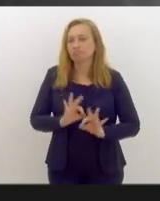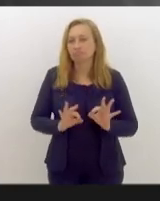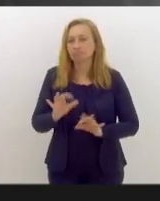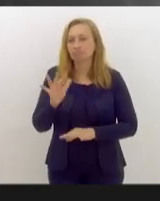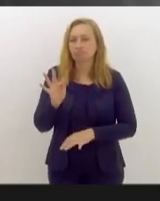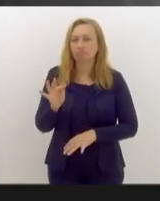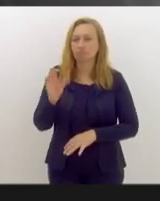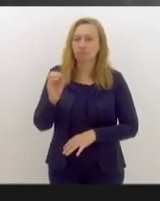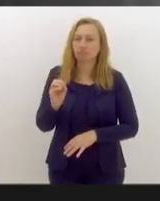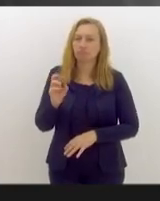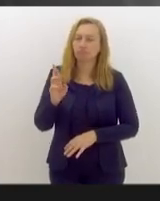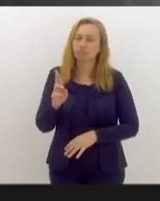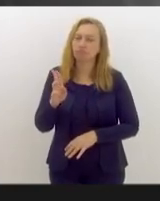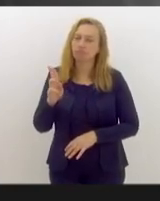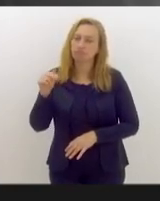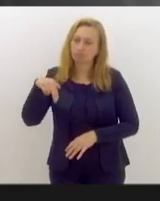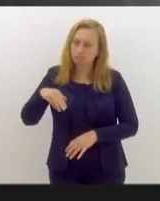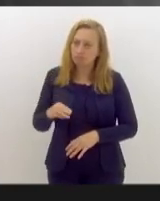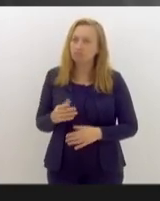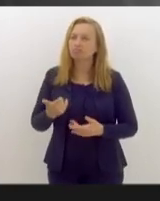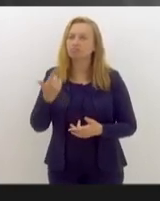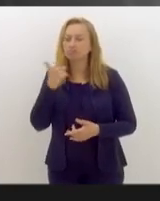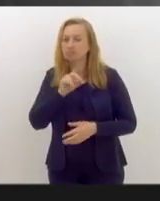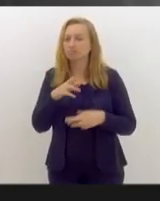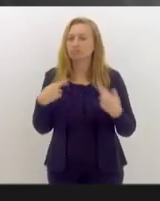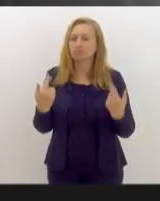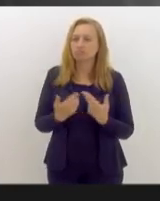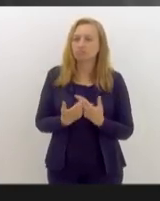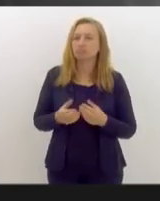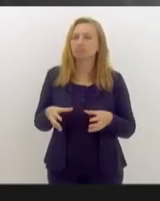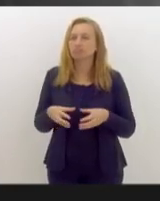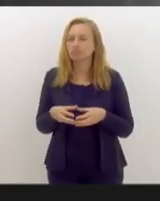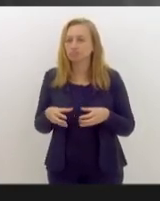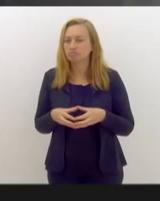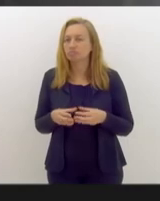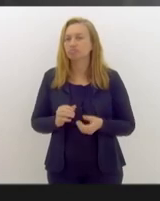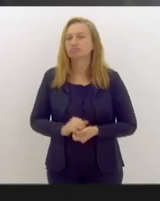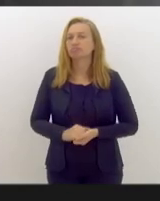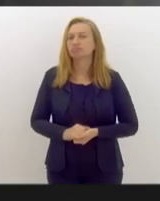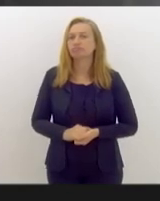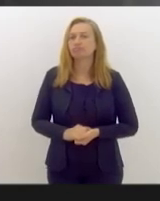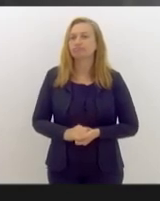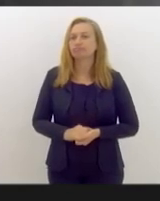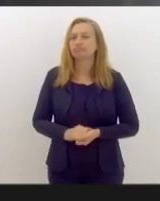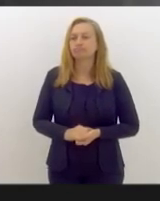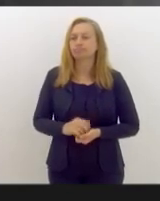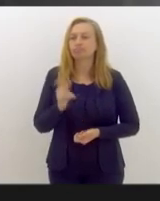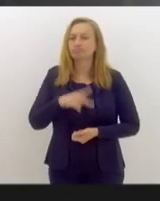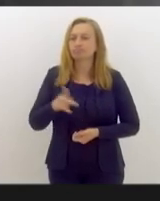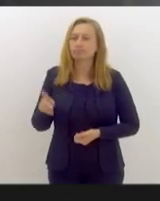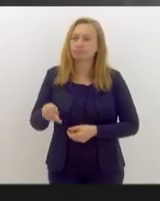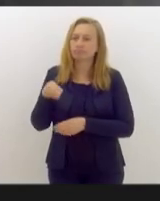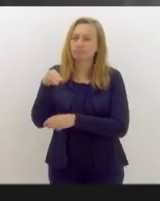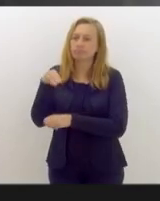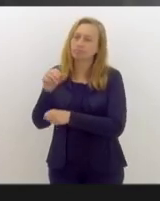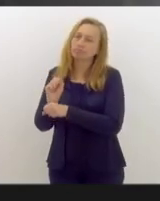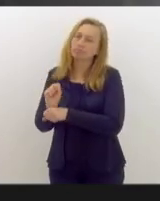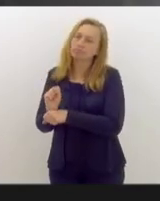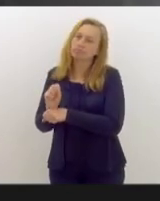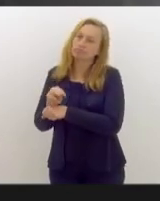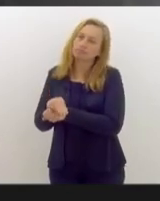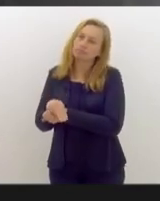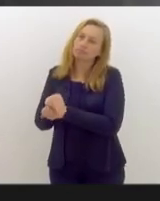a comissão, eu consegui me reunir com a comissão, principalmente ali, tocada ali pela professora Movina, com o auxílio